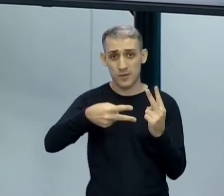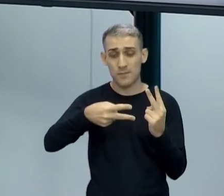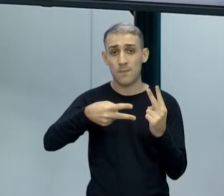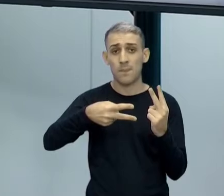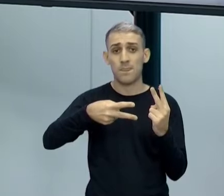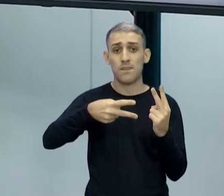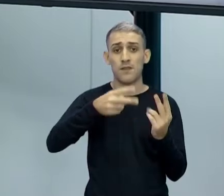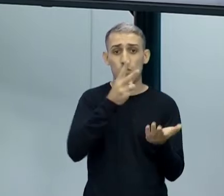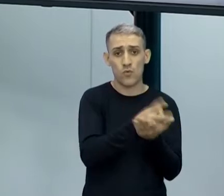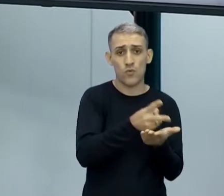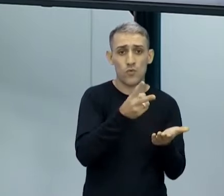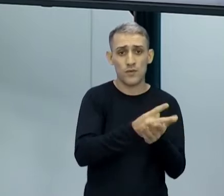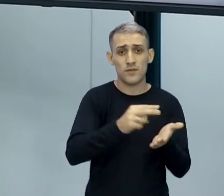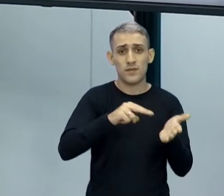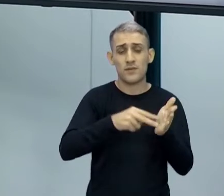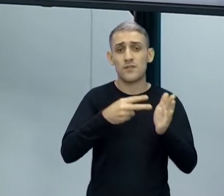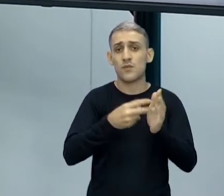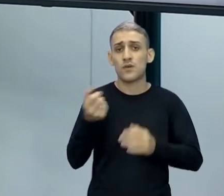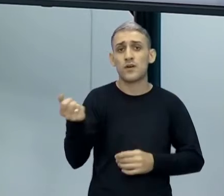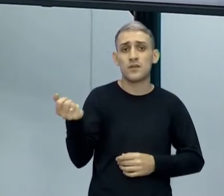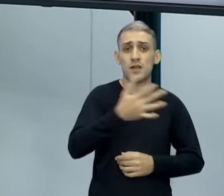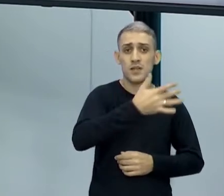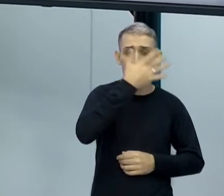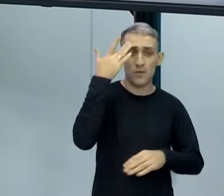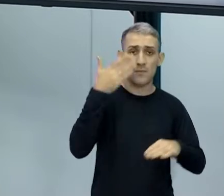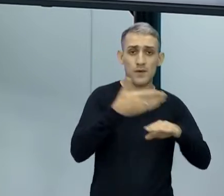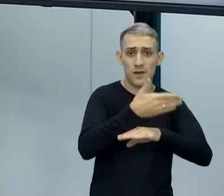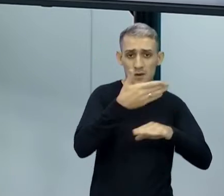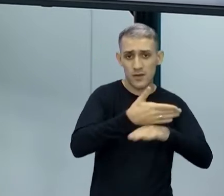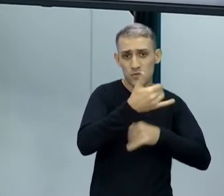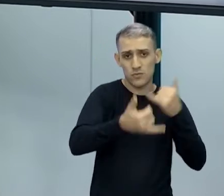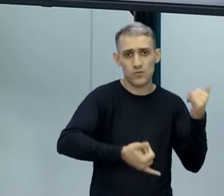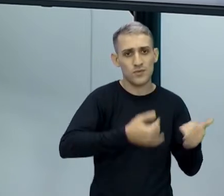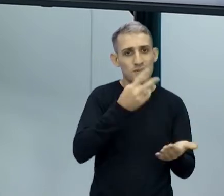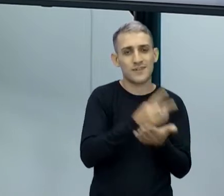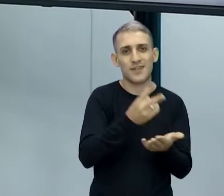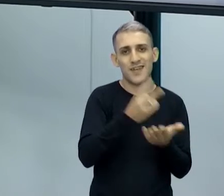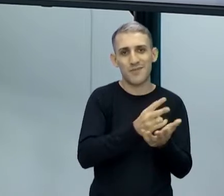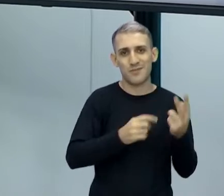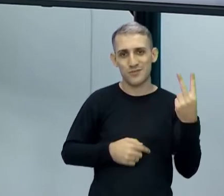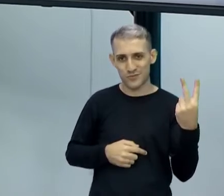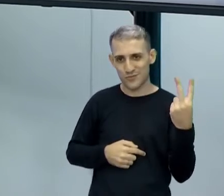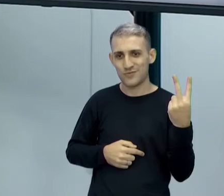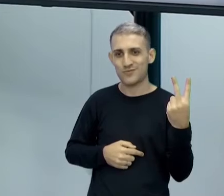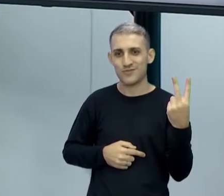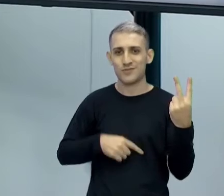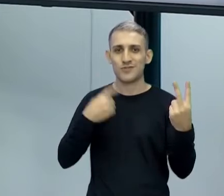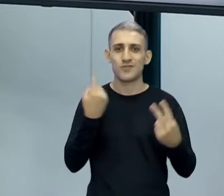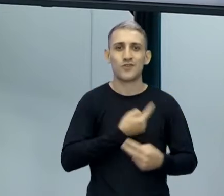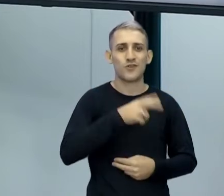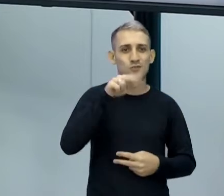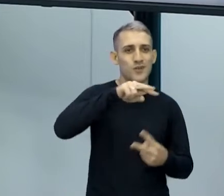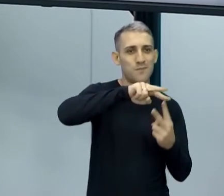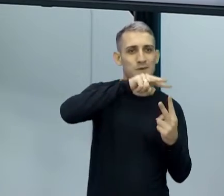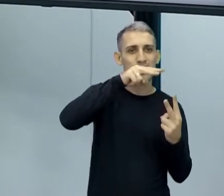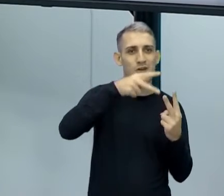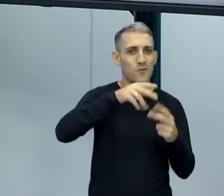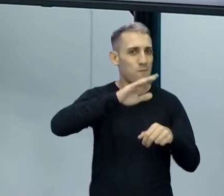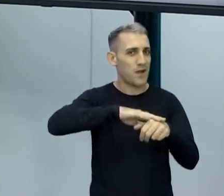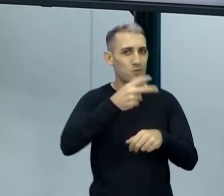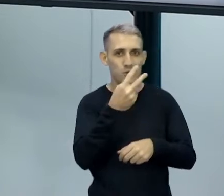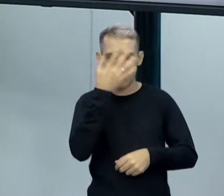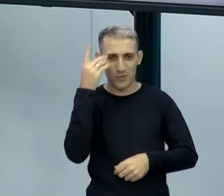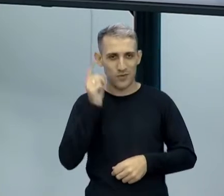constante seria a quantidade de pessoas envolvidas no jogo. Sempre vai ser 2 pessoas. Né? A gente não joga par ou ímpar com mais de 2